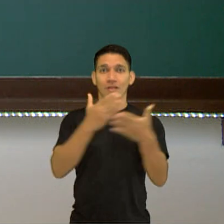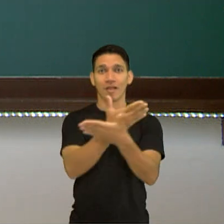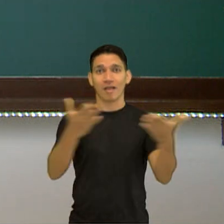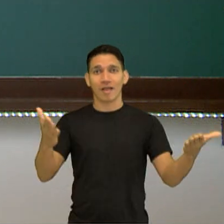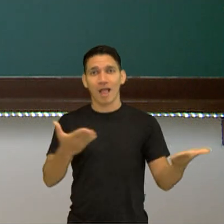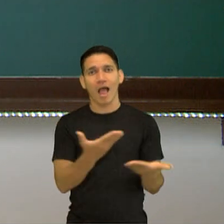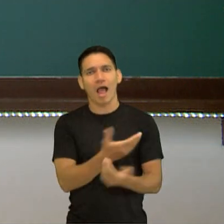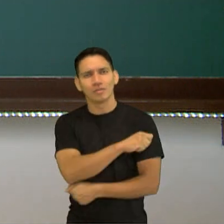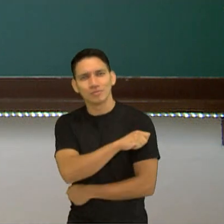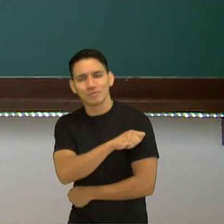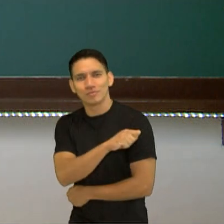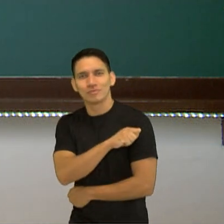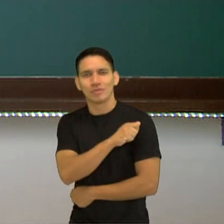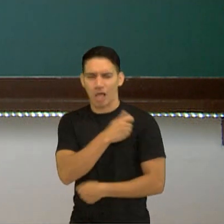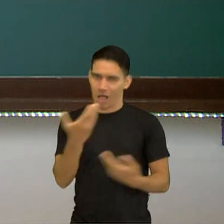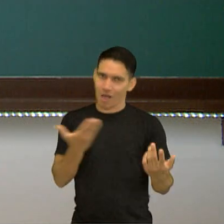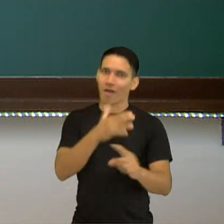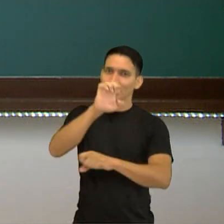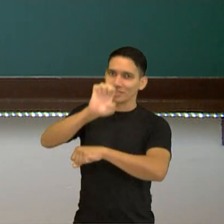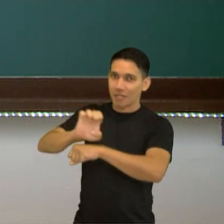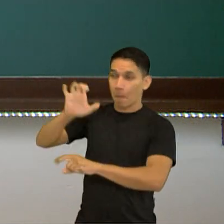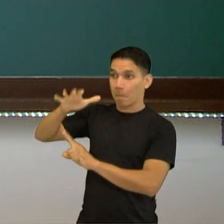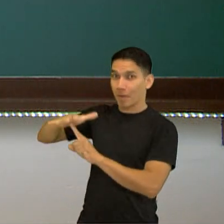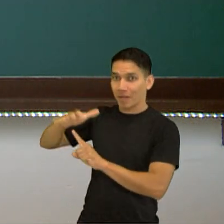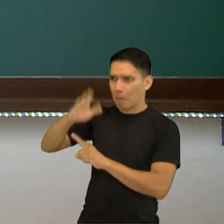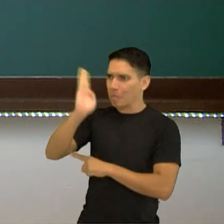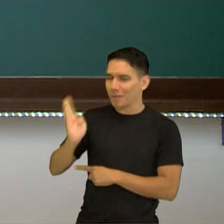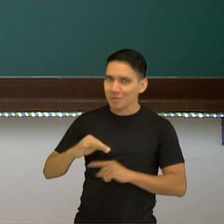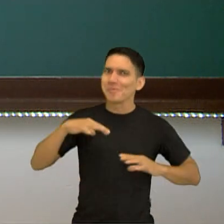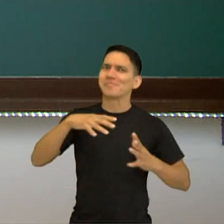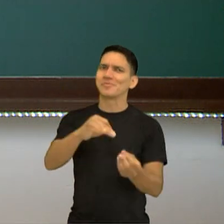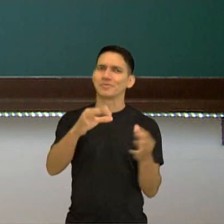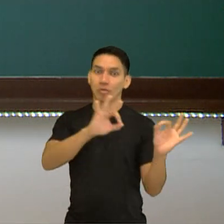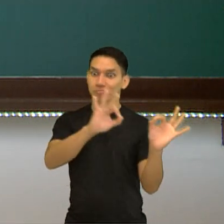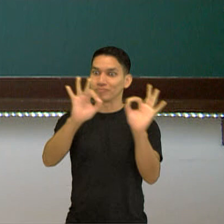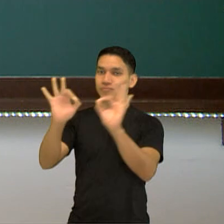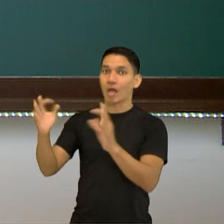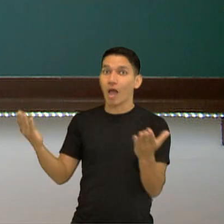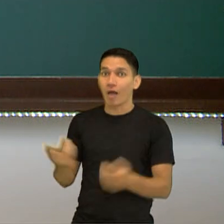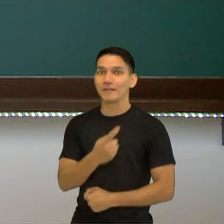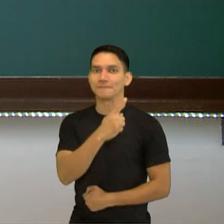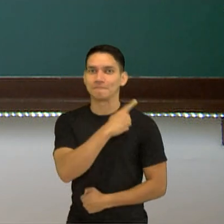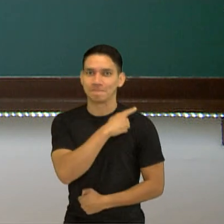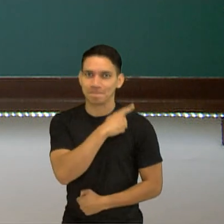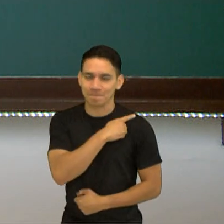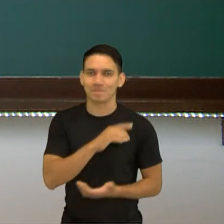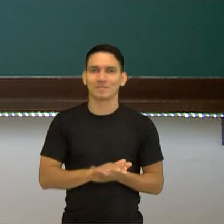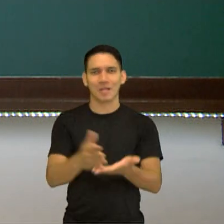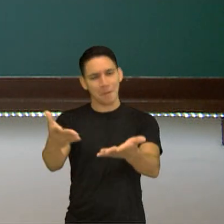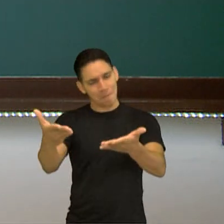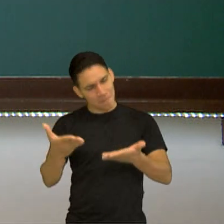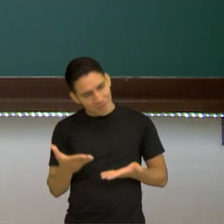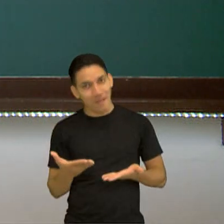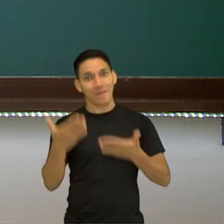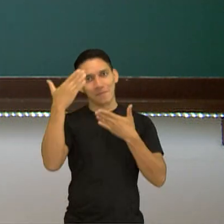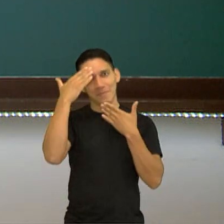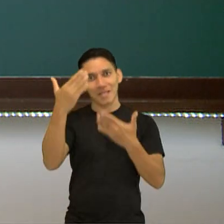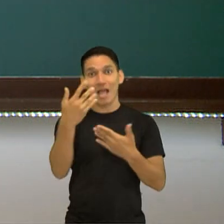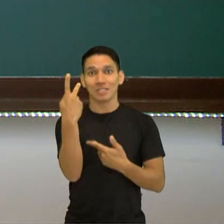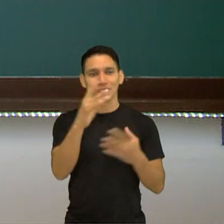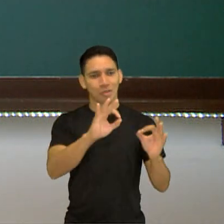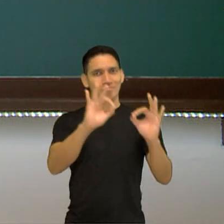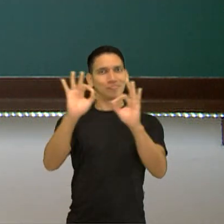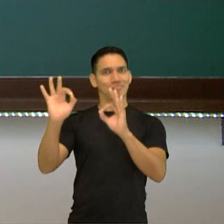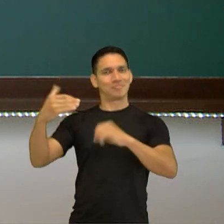Olá, estudante do estado do Paraná, do Brasil e do mundo que está acompanhando essa aula para a primeira série do ensino médio. Muito bem-vindo e muito obrigado pela sua audiência